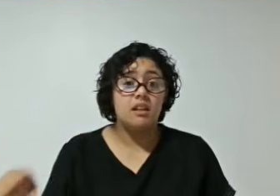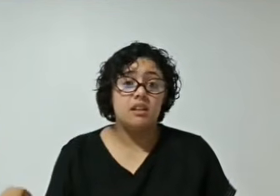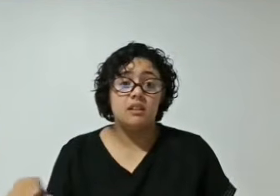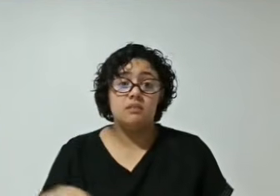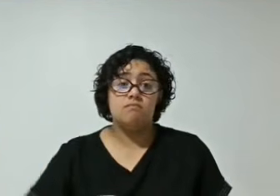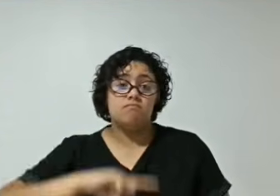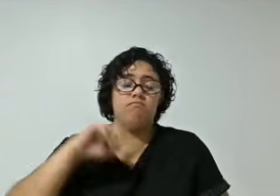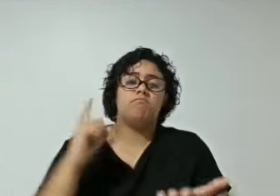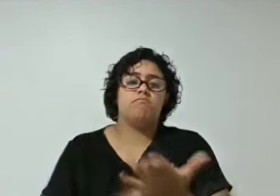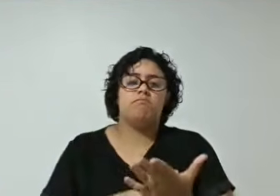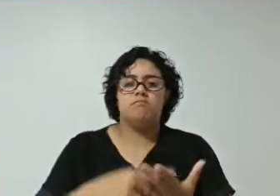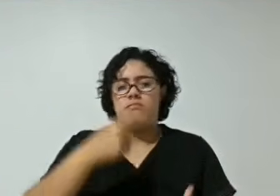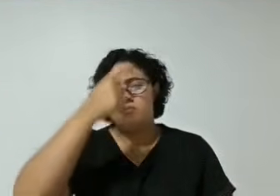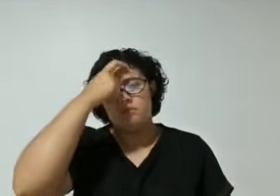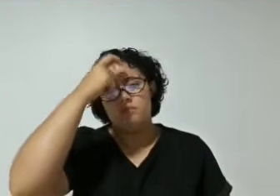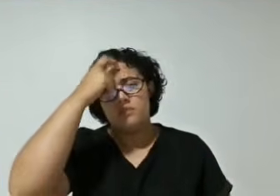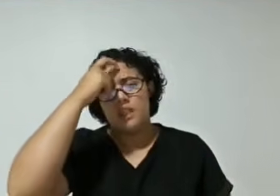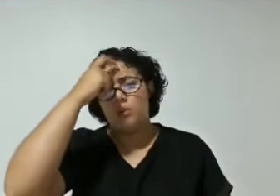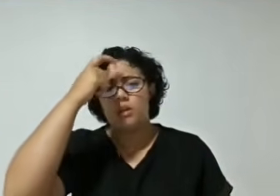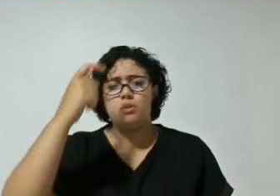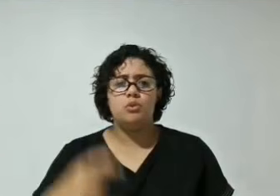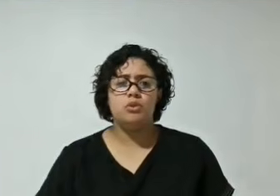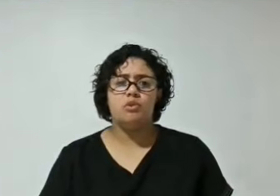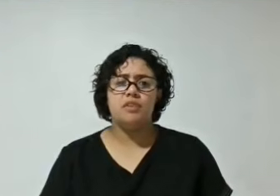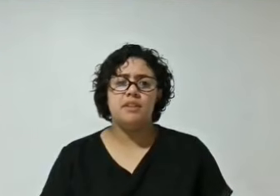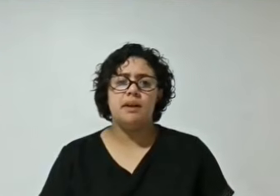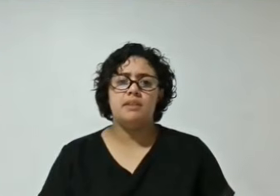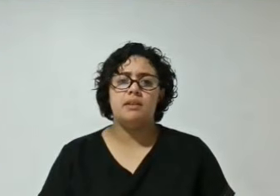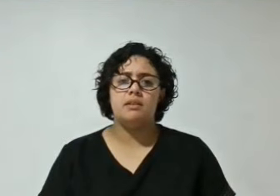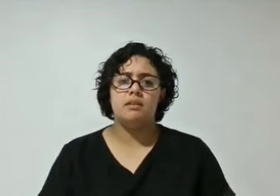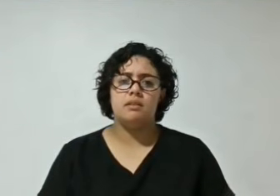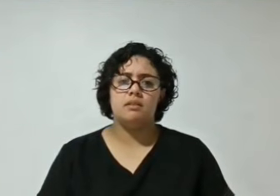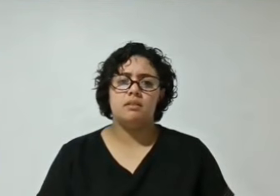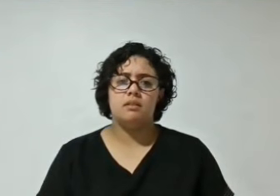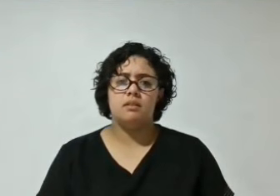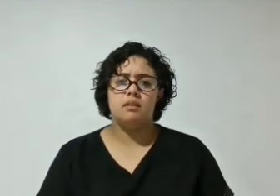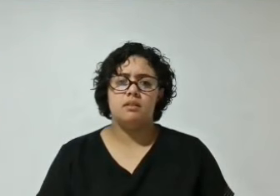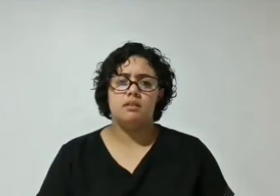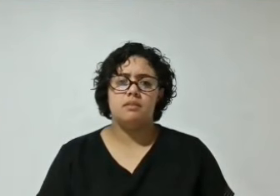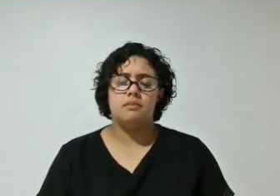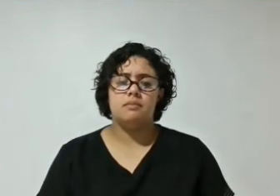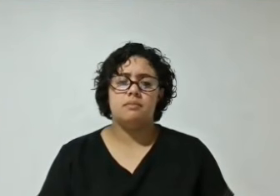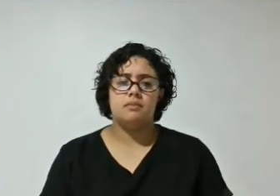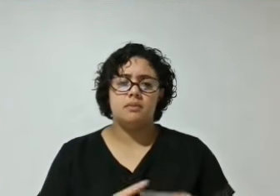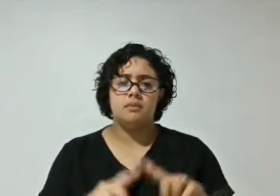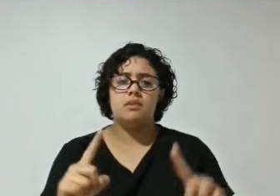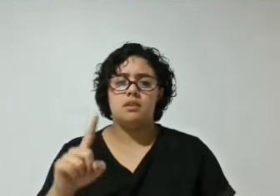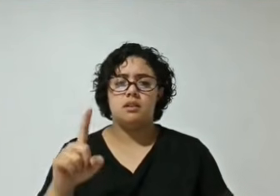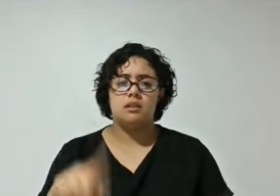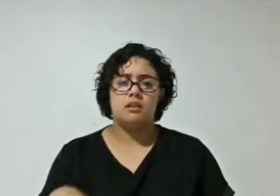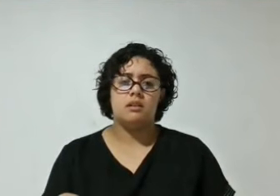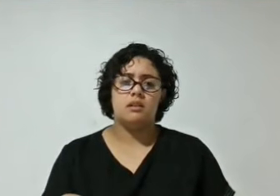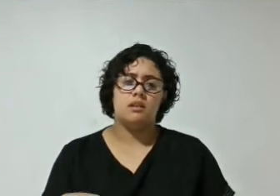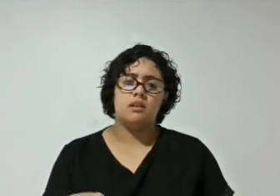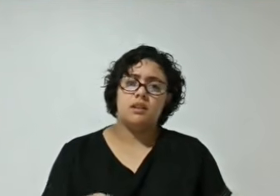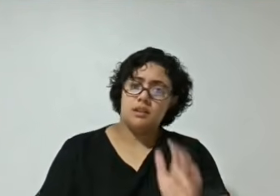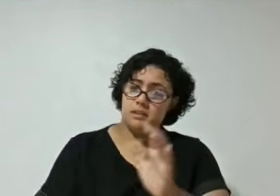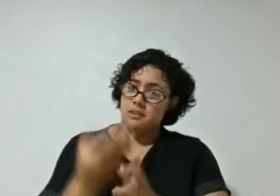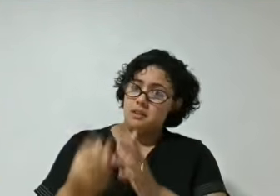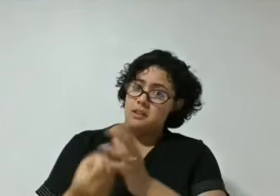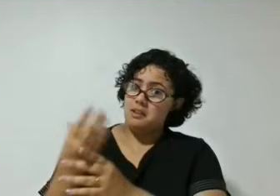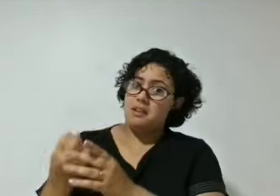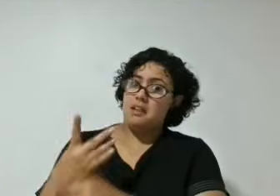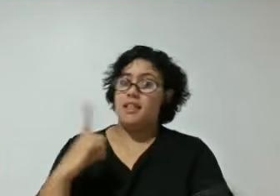comprometimento intelectual ou dentro do espectro autista, mas eles são muito criativos, eles